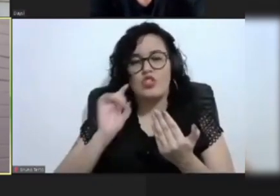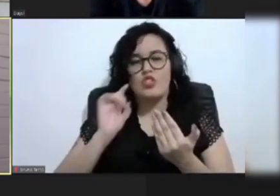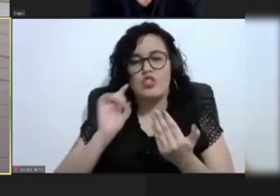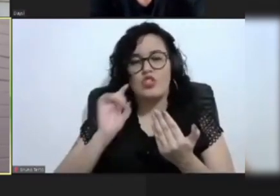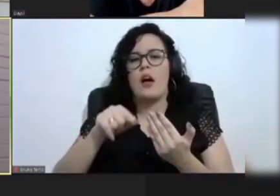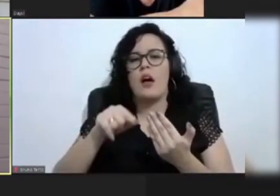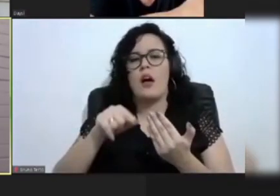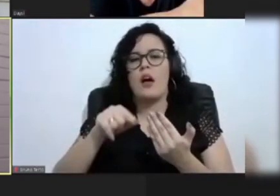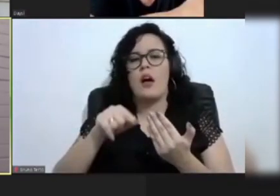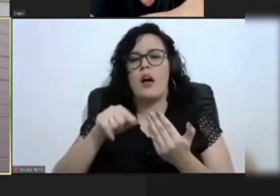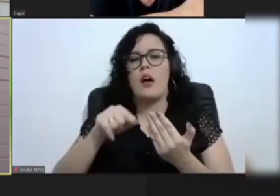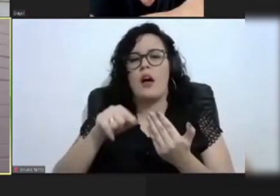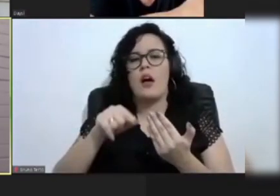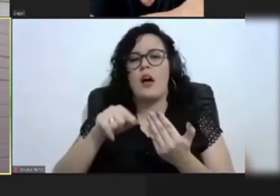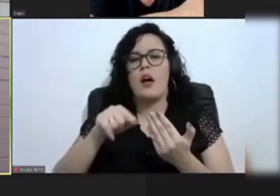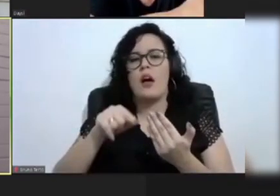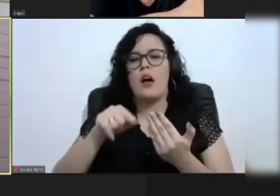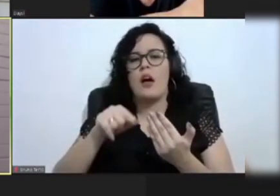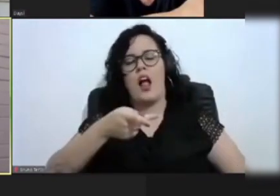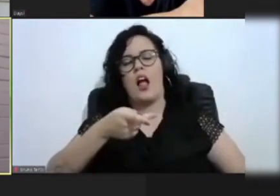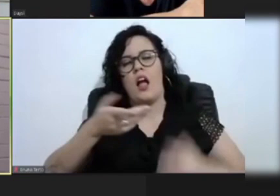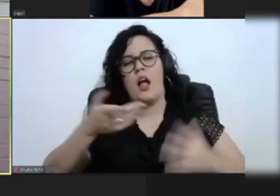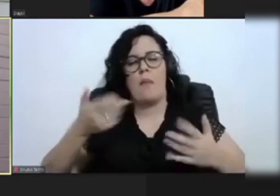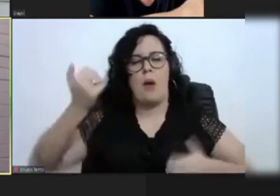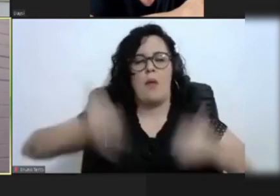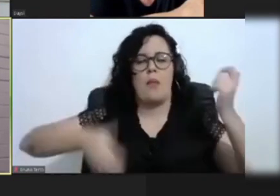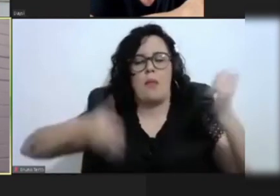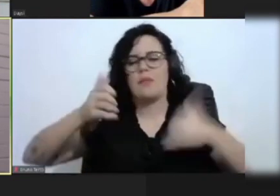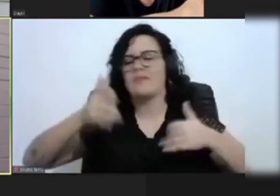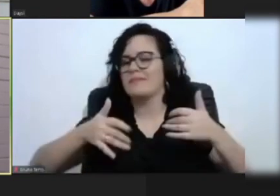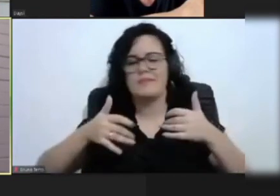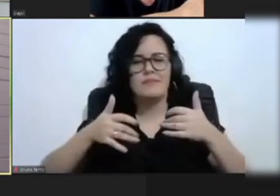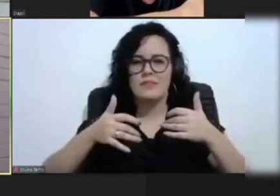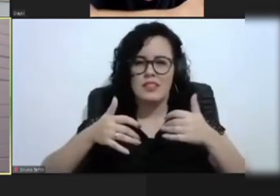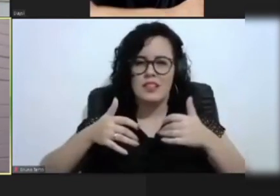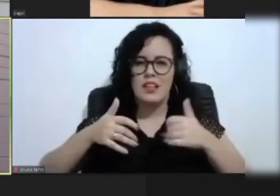do discurso, né, essa coisa que a gente, às vezes, inclusive, assim, lida